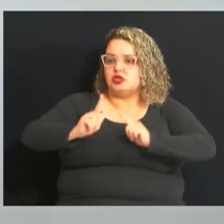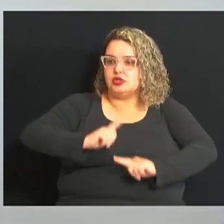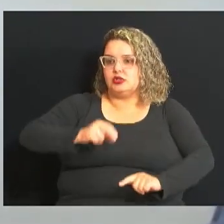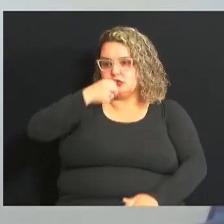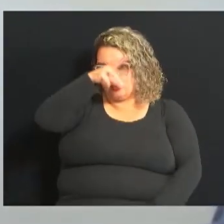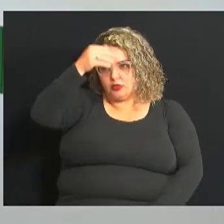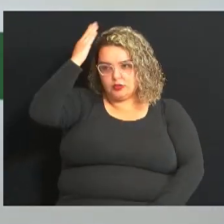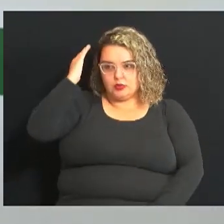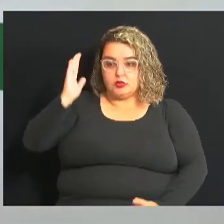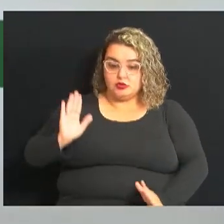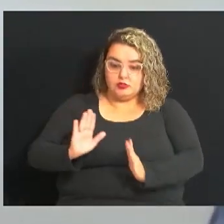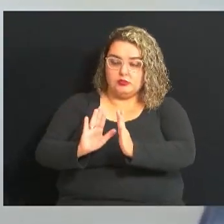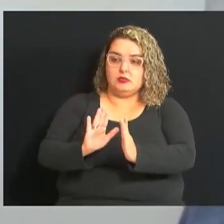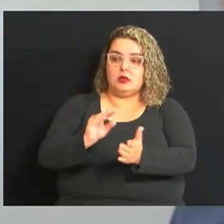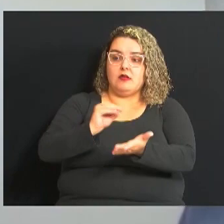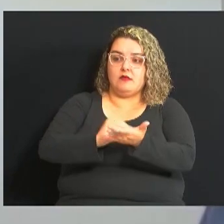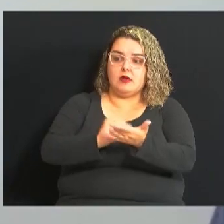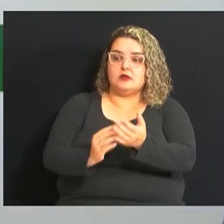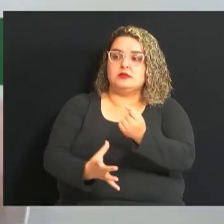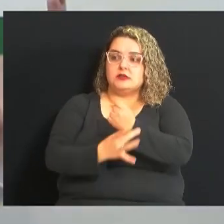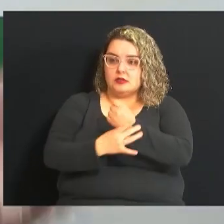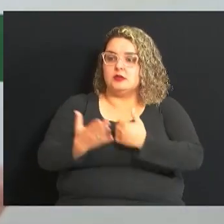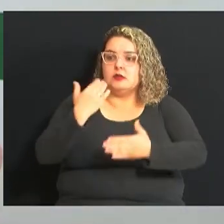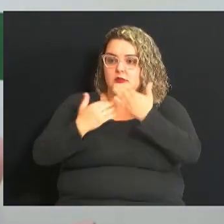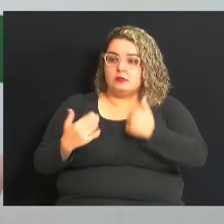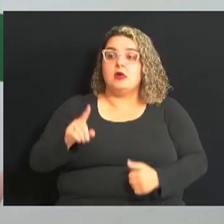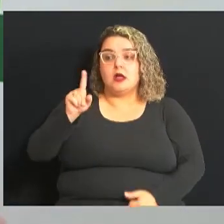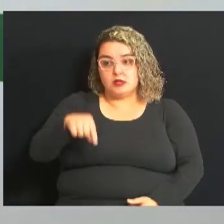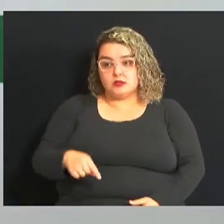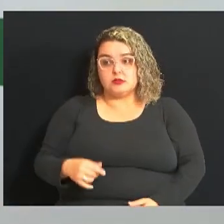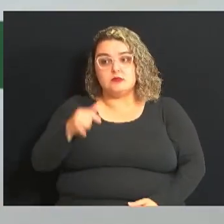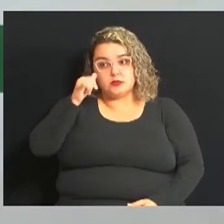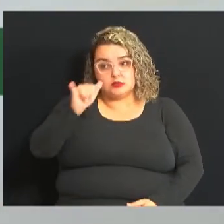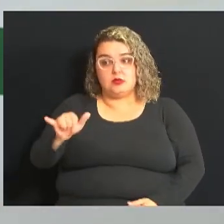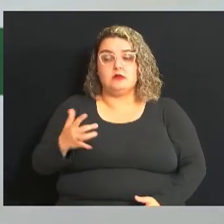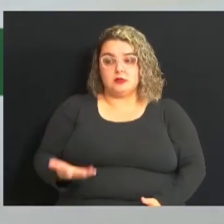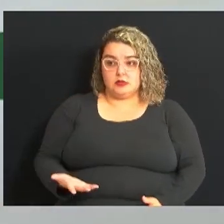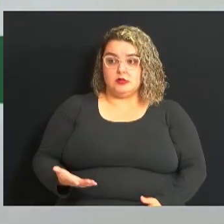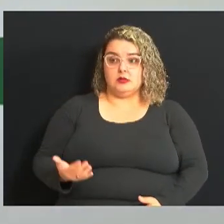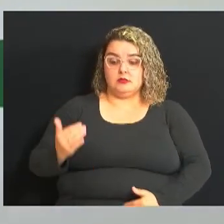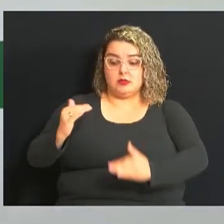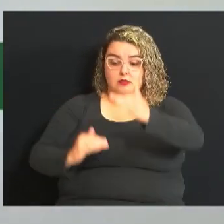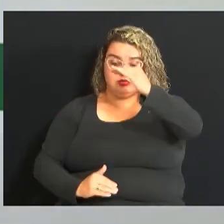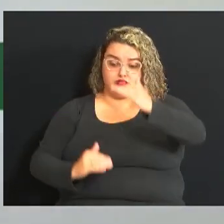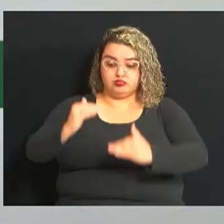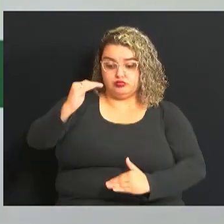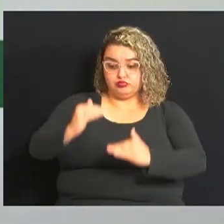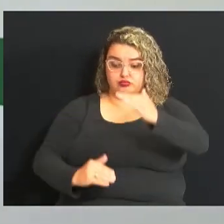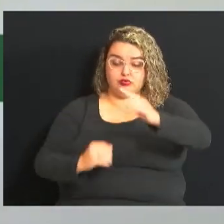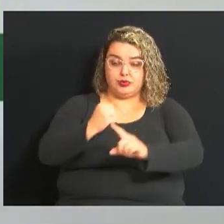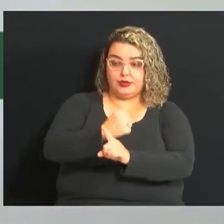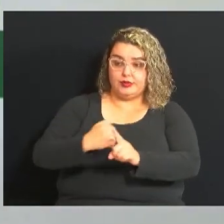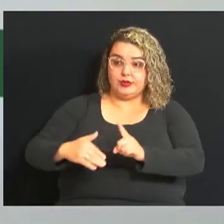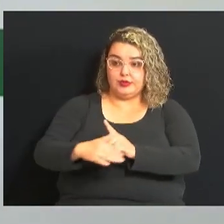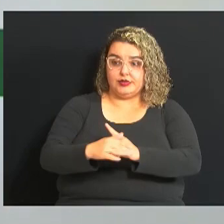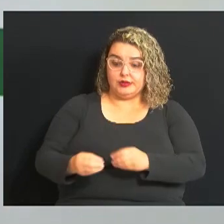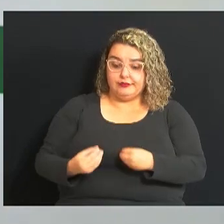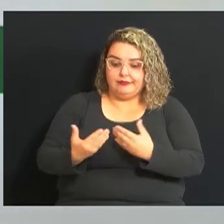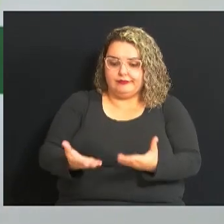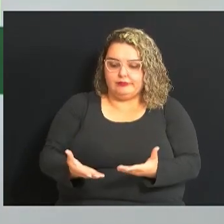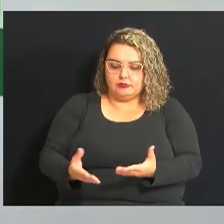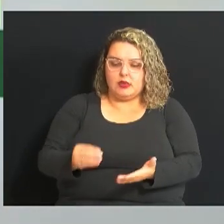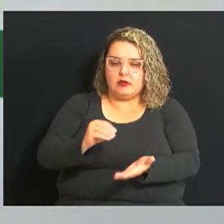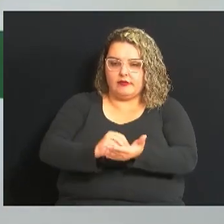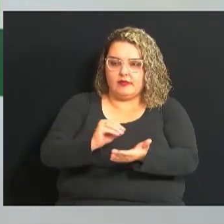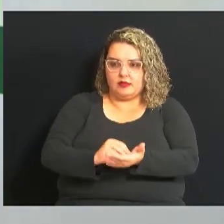enfrentamento à insegurança alimentar. É disso que a gente tem combatido, tanto a desigualdade social que gera essa insegurança alimentar. Então nós temos ações